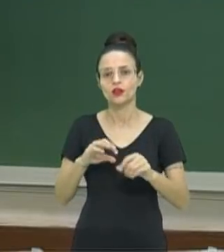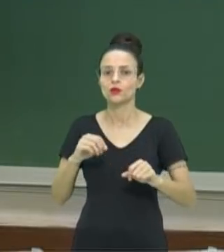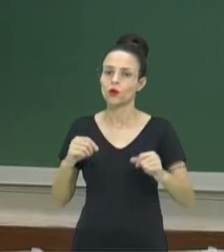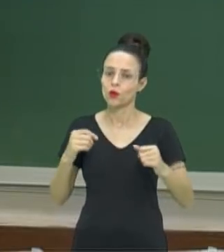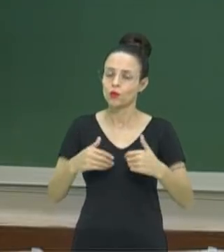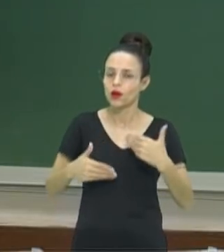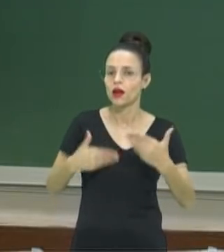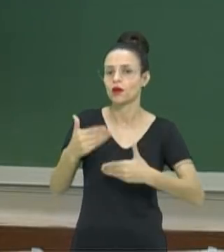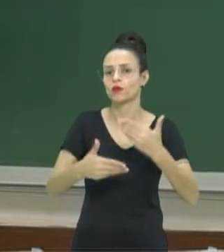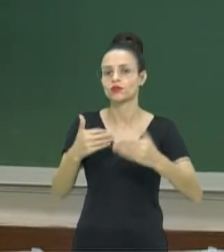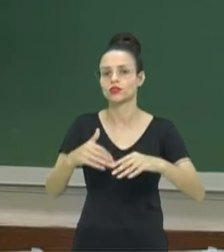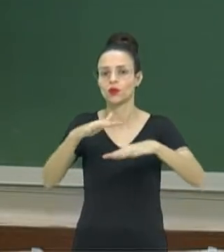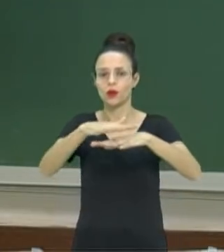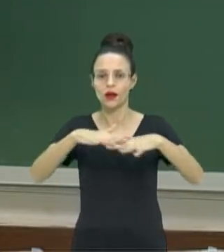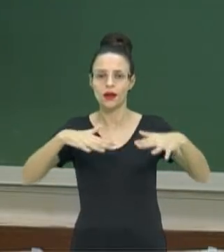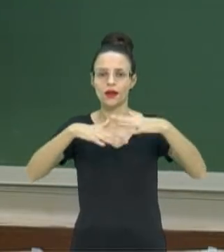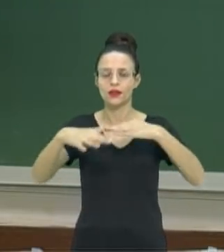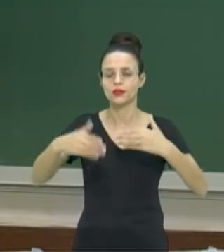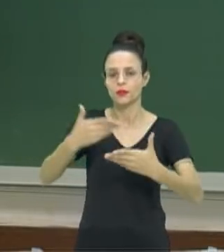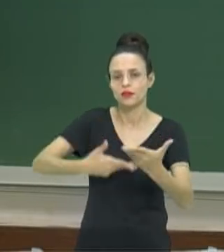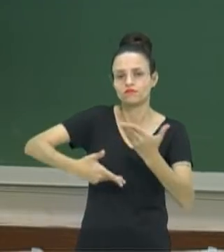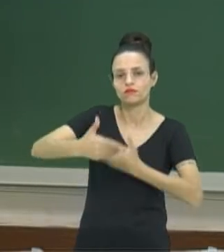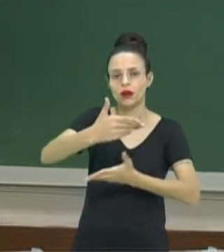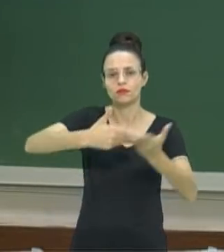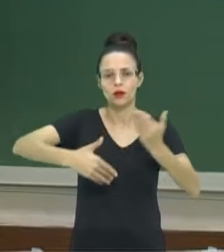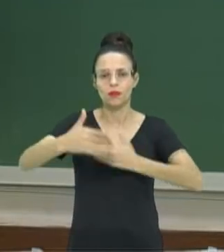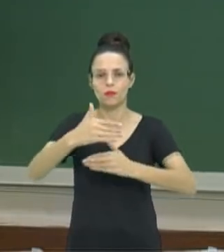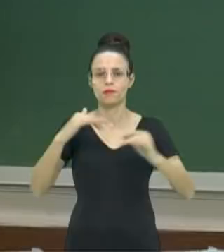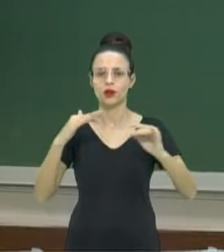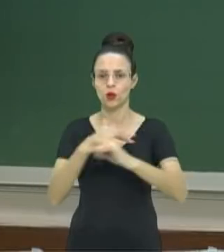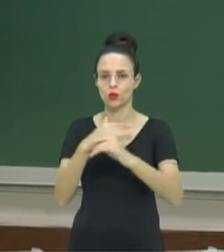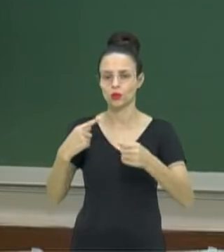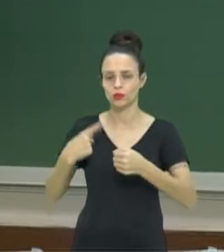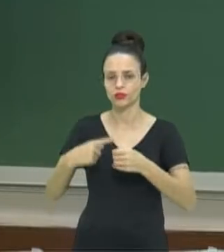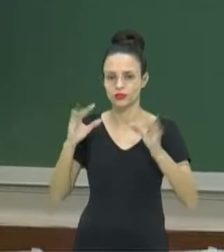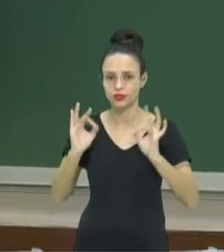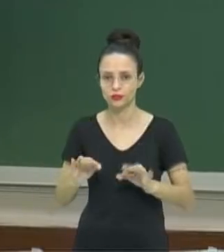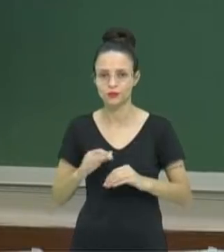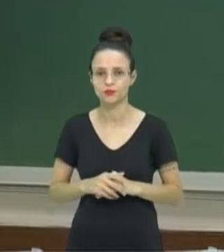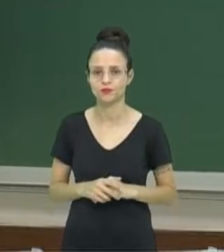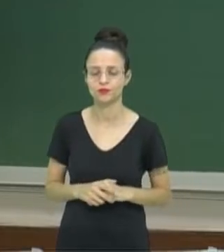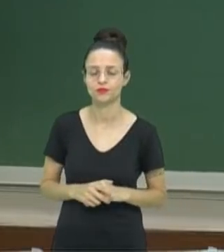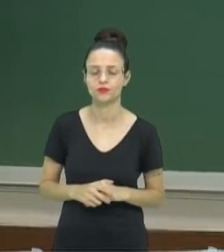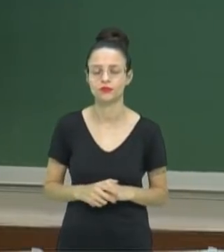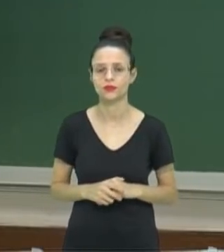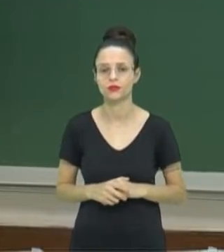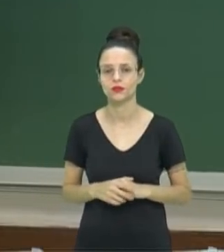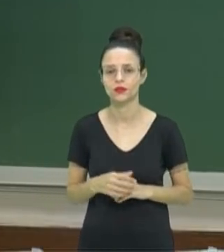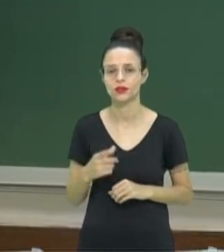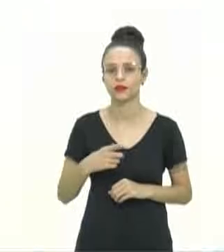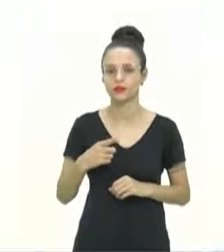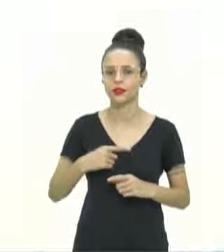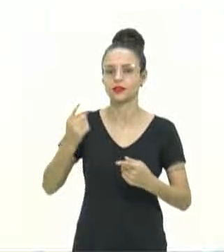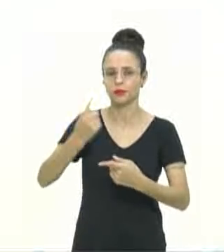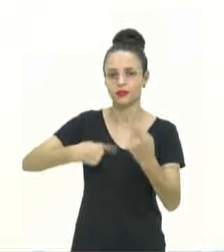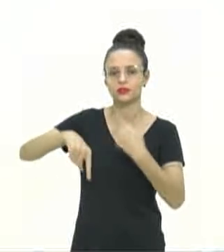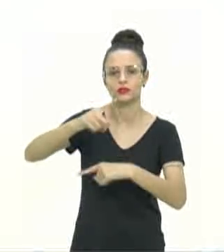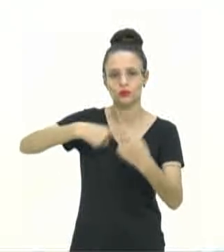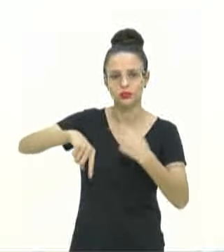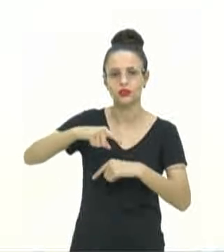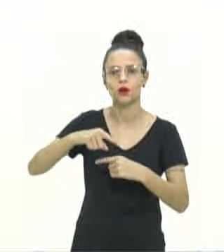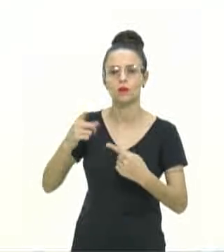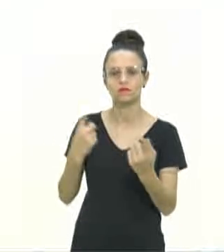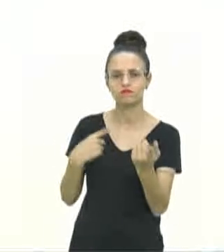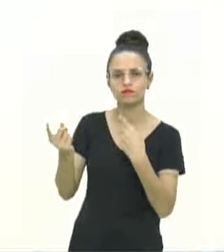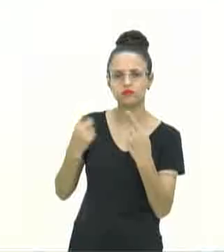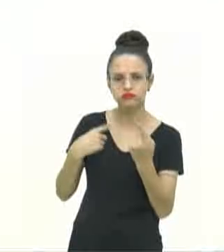a construção das redes e com a dinâmica dessas redes urbanas, certo? Aí existem as redes de circulação, que é